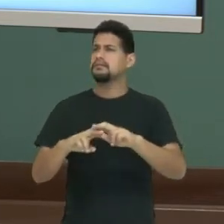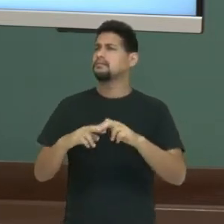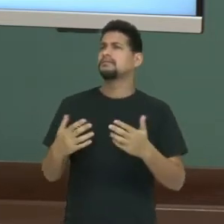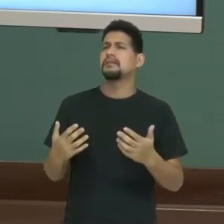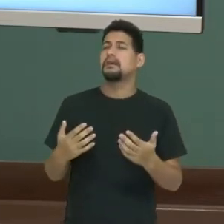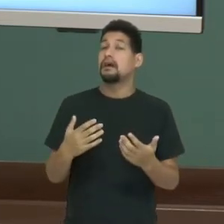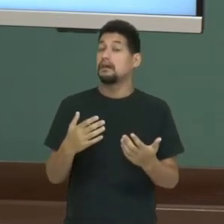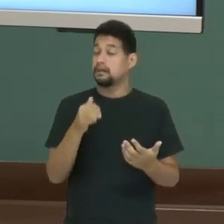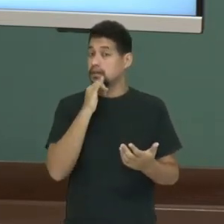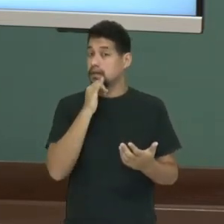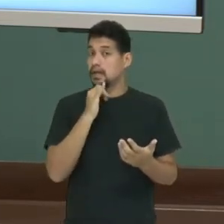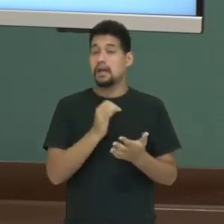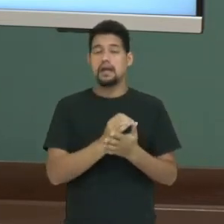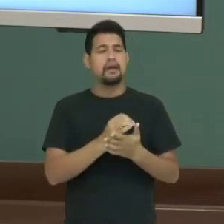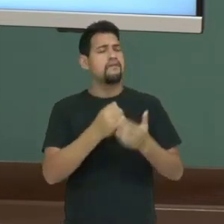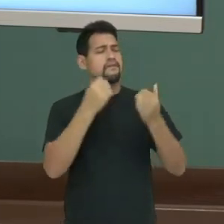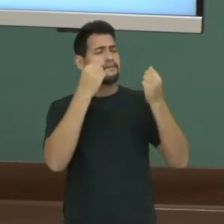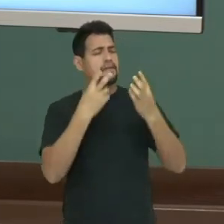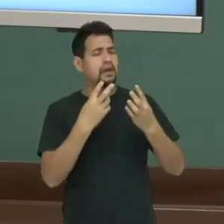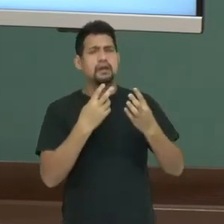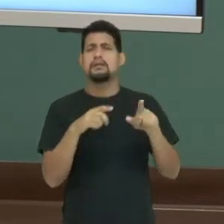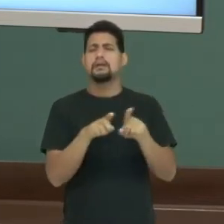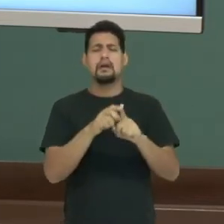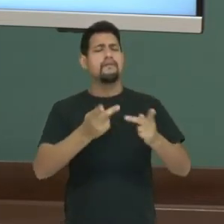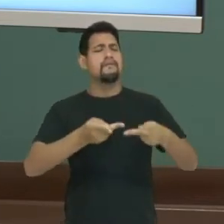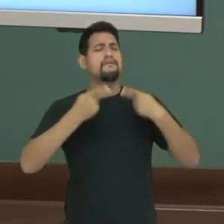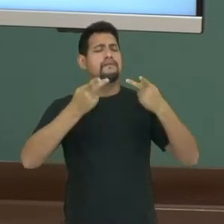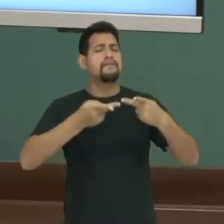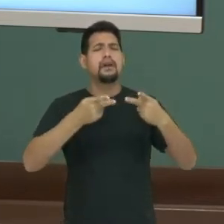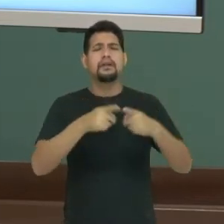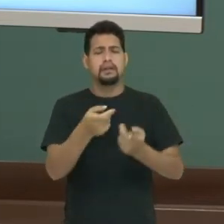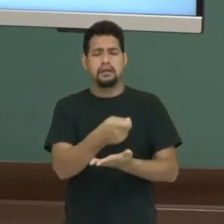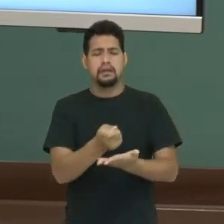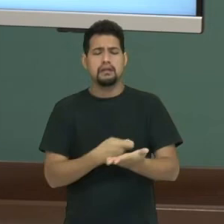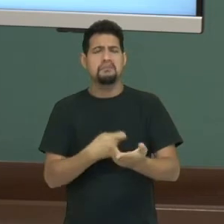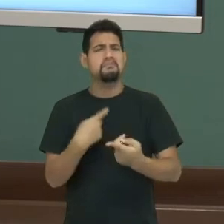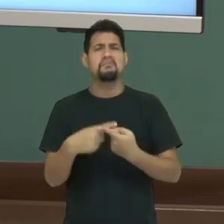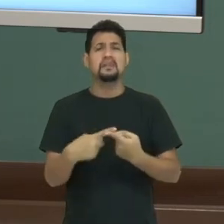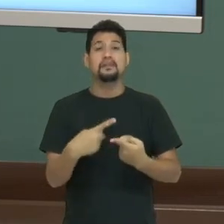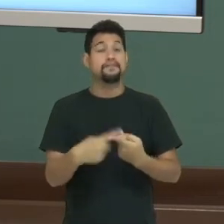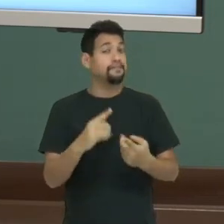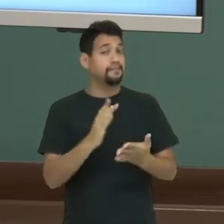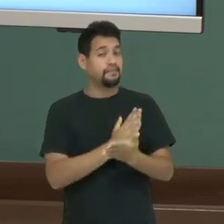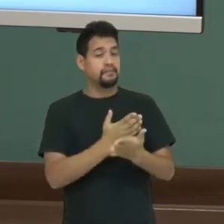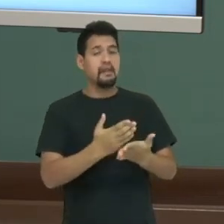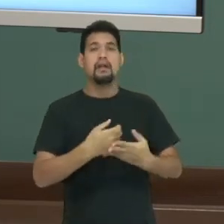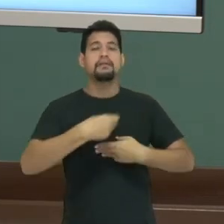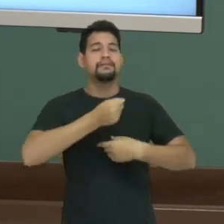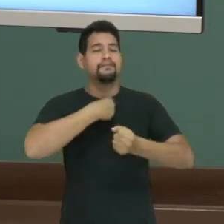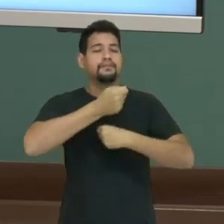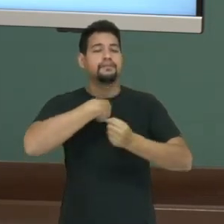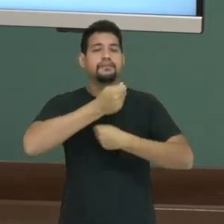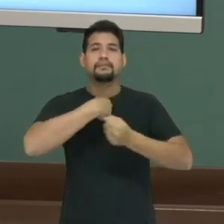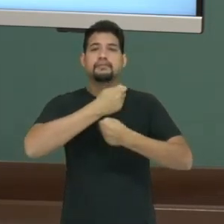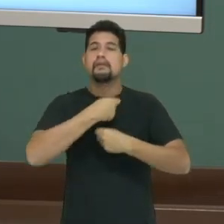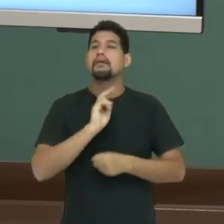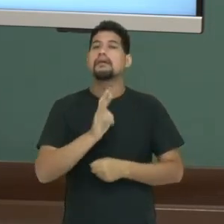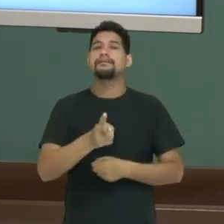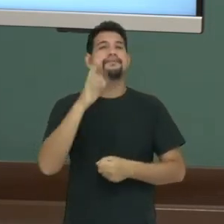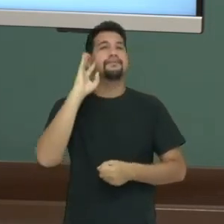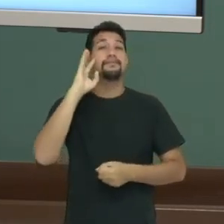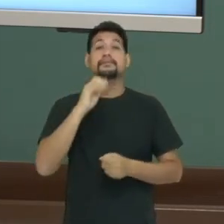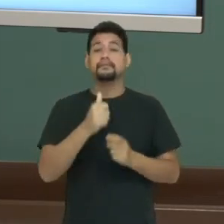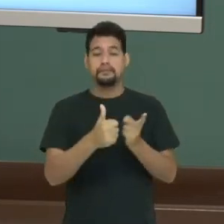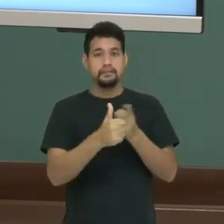a oralidade e entre a escrita. Na sua maioria das vezes, uma entrevista, ela sempre acontece num primeiro